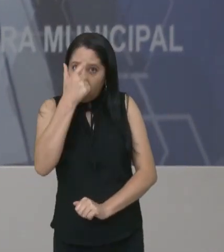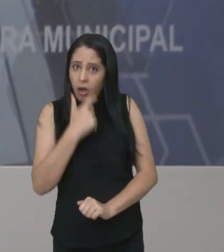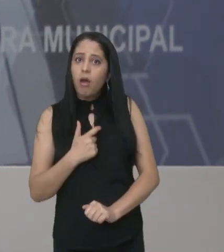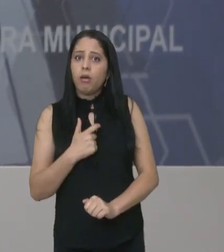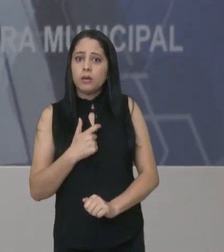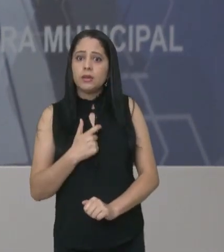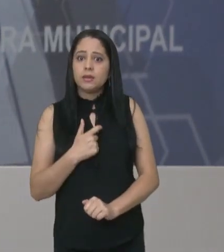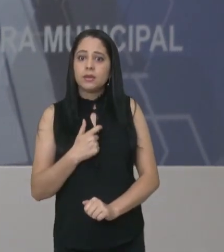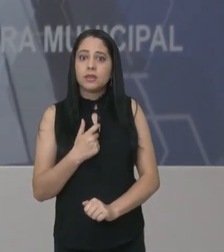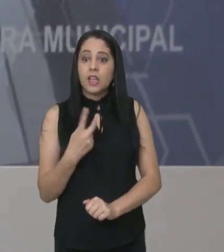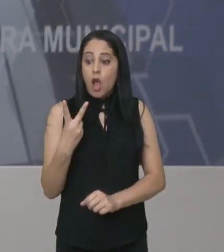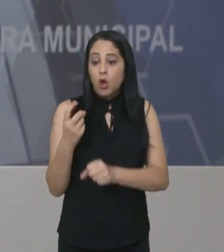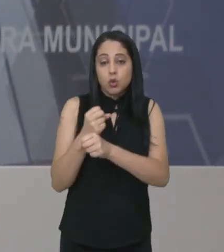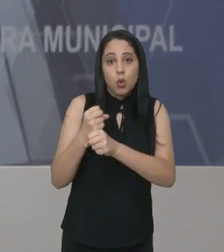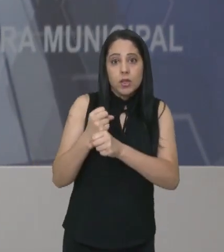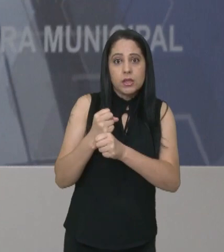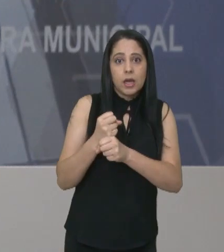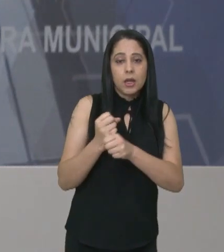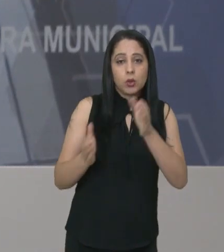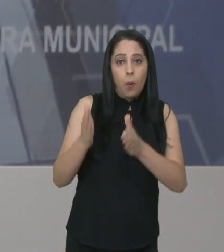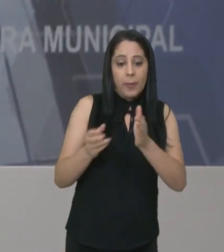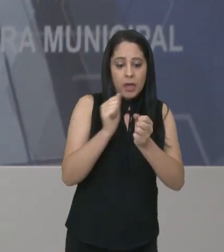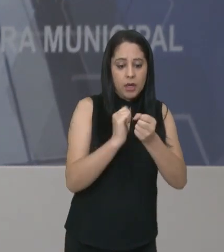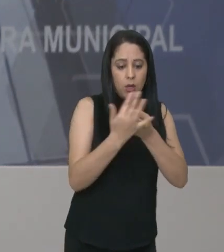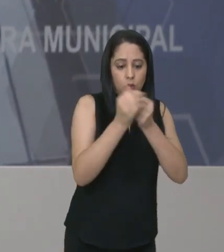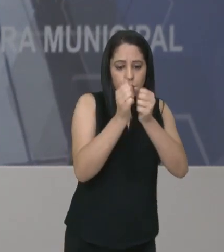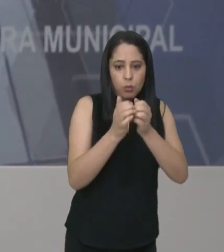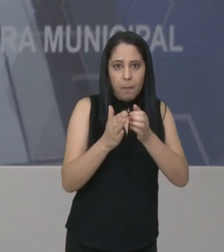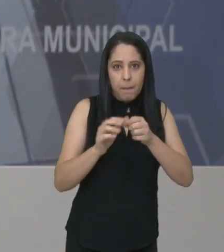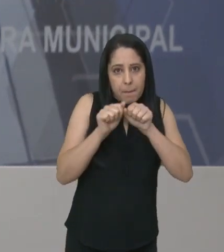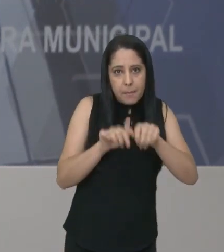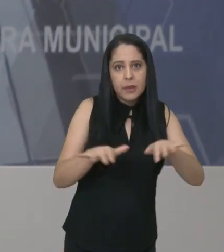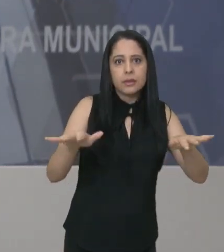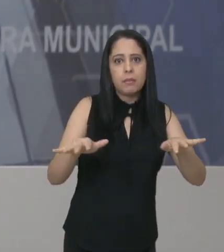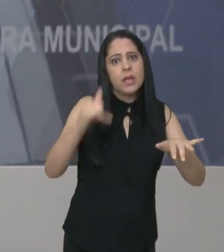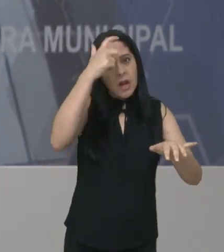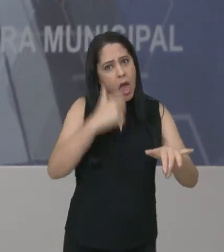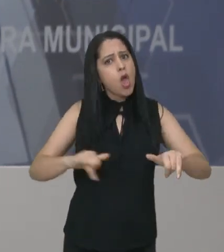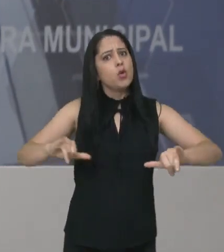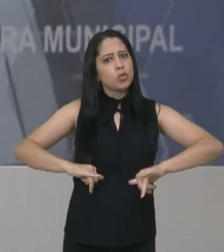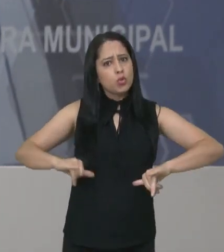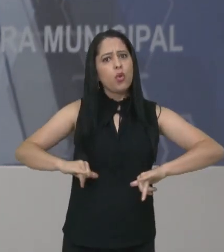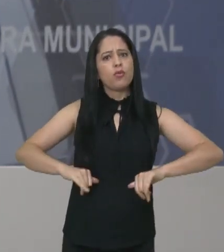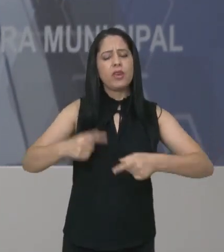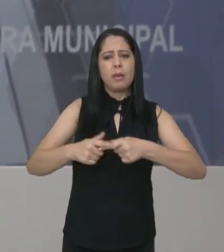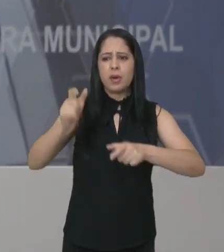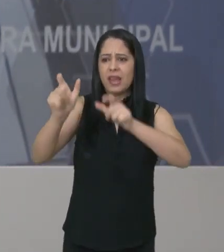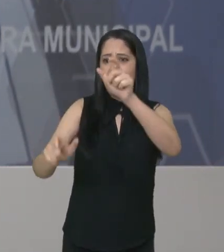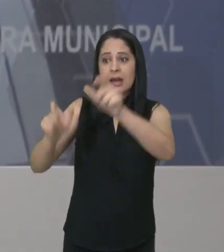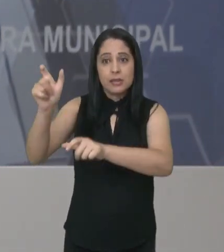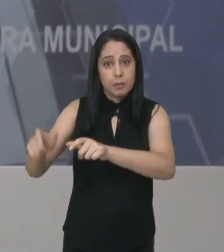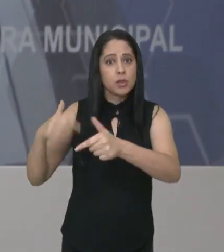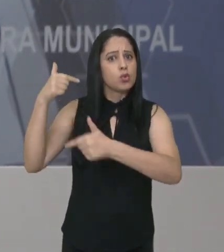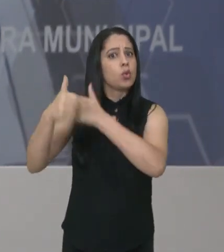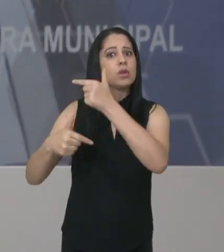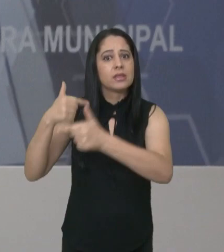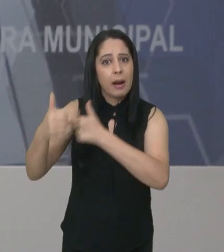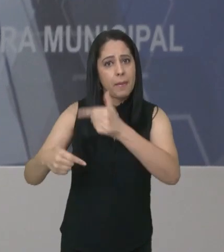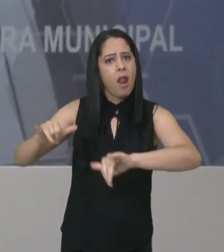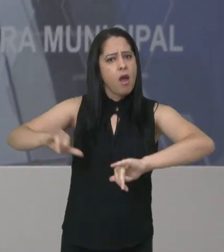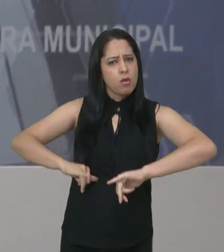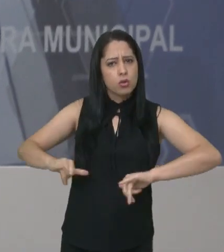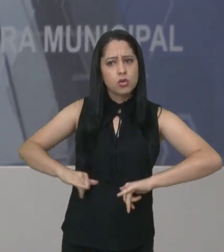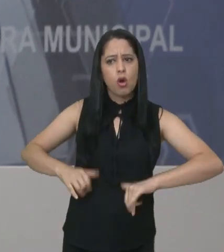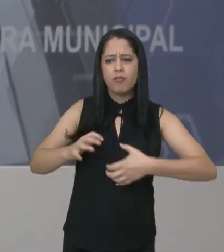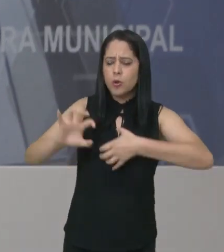E por 2 anos na pandemia, eu também sofri, e sofri muito com as pessoas que estavam trabalhando, eu sofri muito com as pessoas que